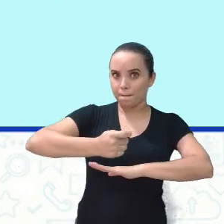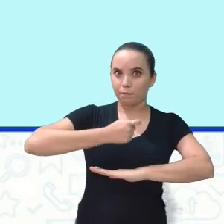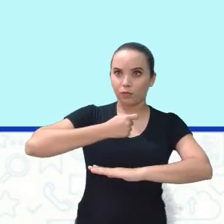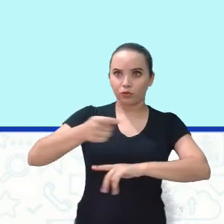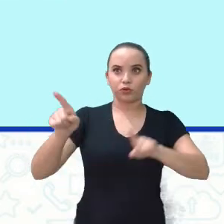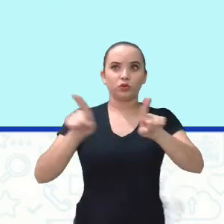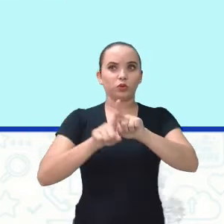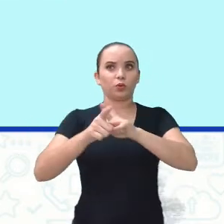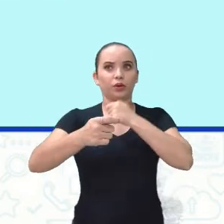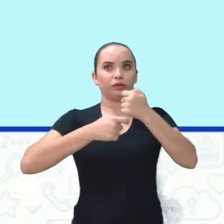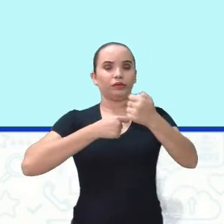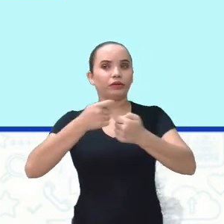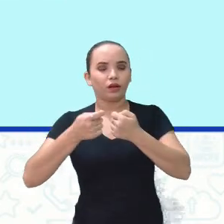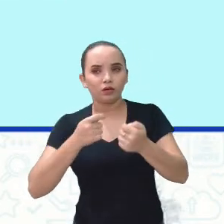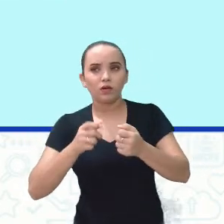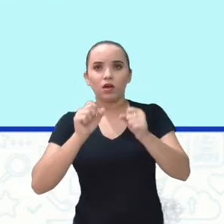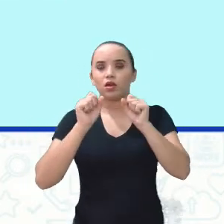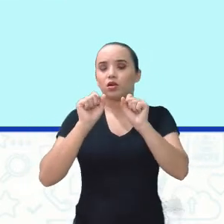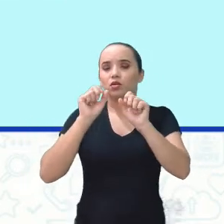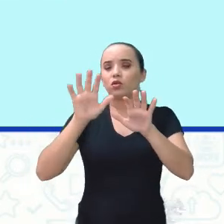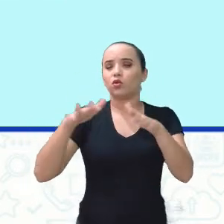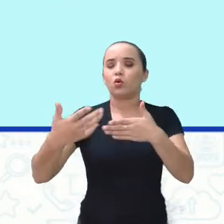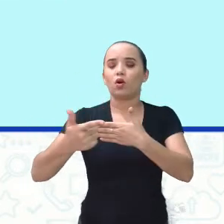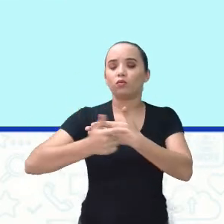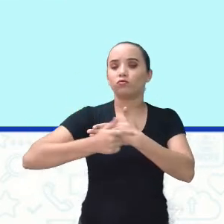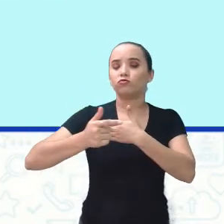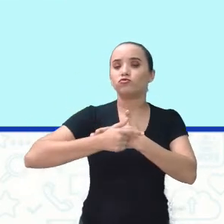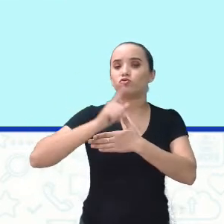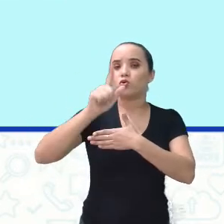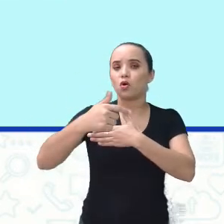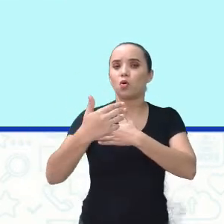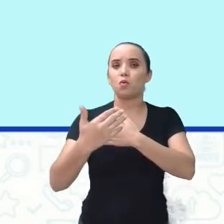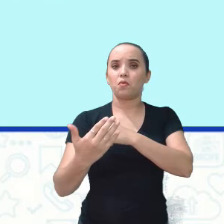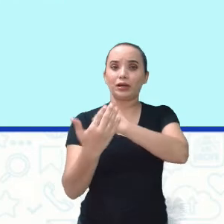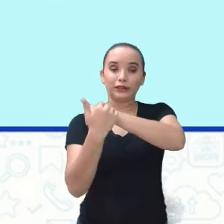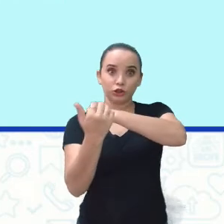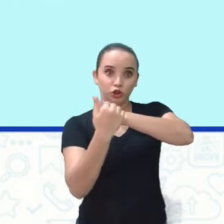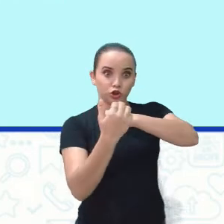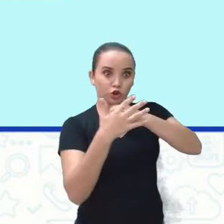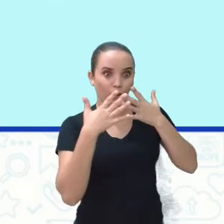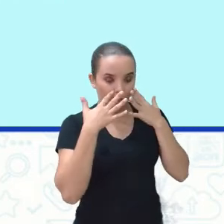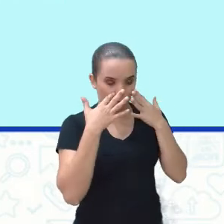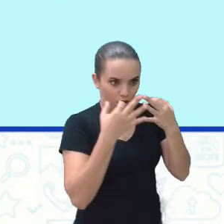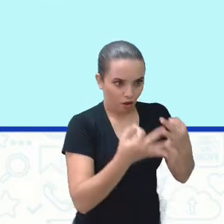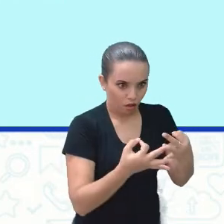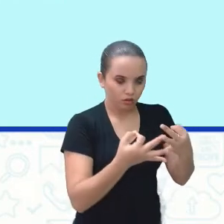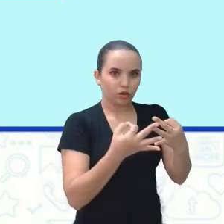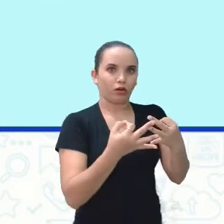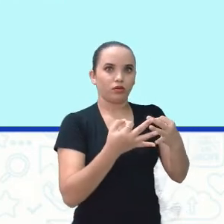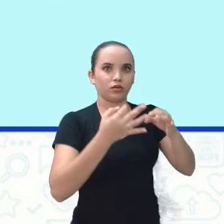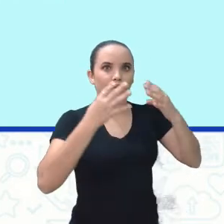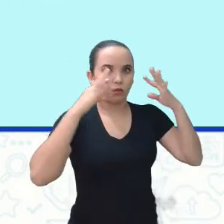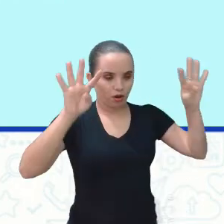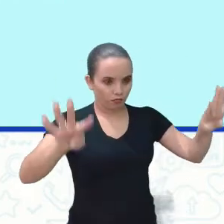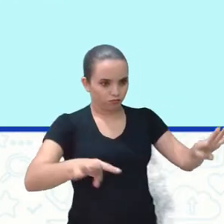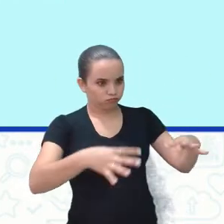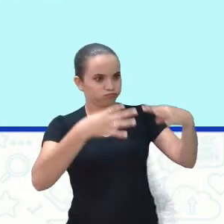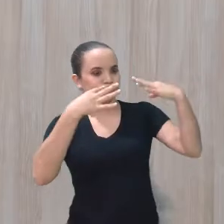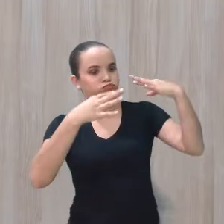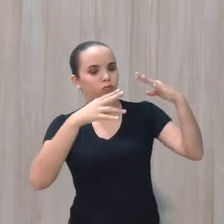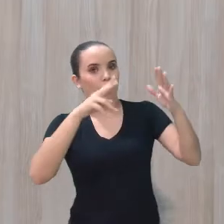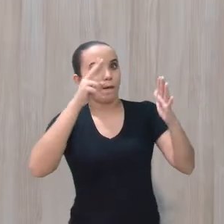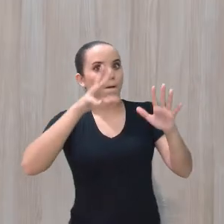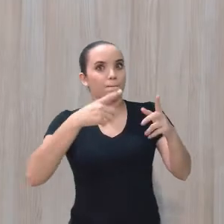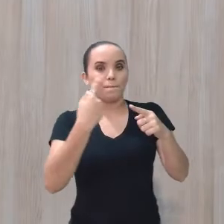de chamar a atenção do receptor, que é o leitor, para uma leitura completa do texto. Então,